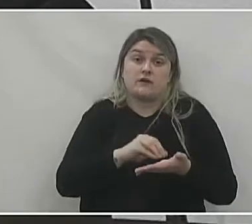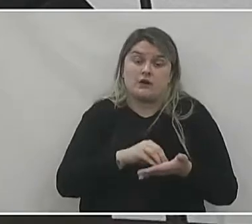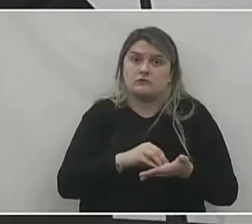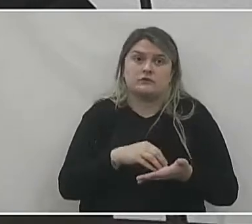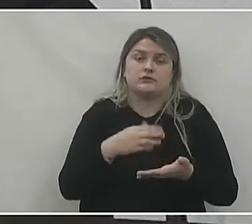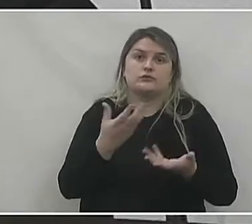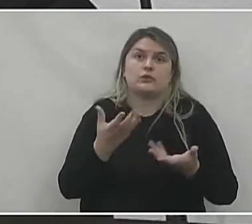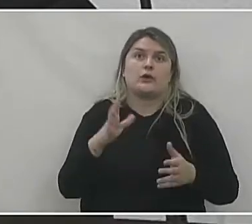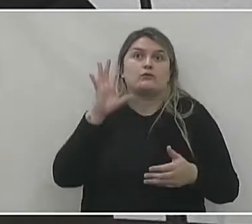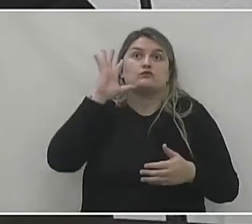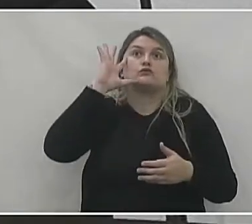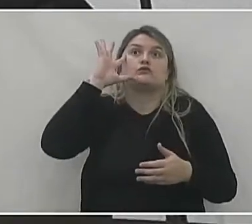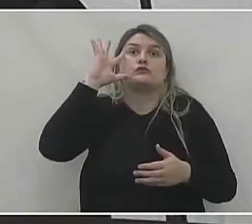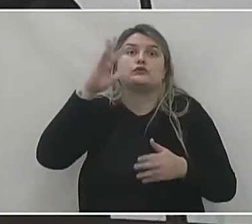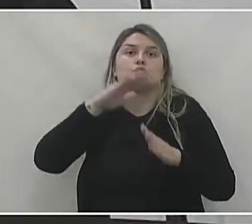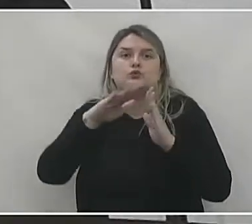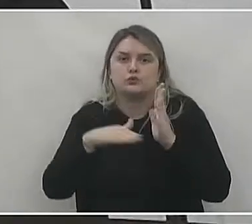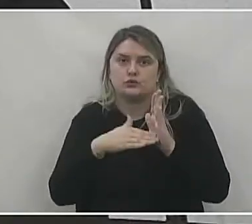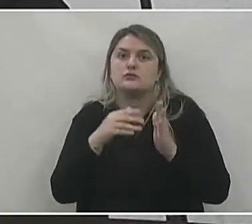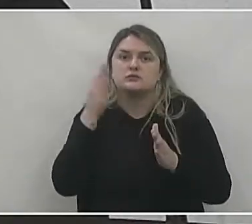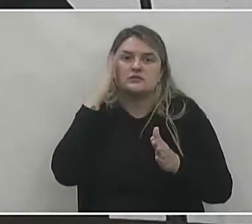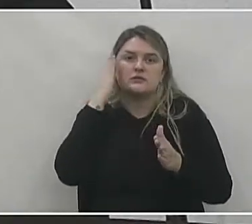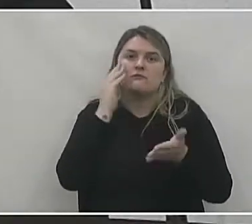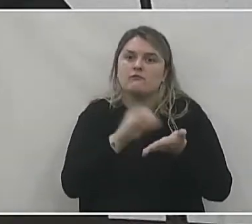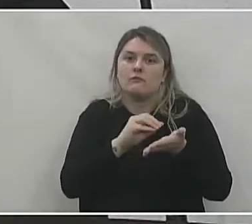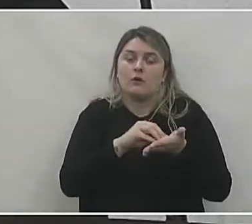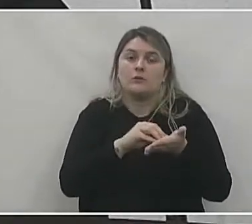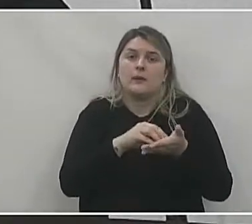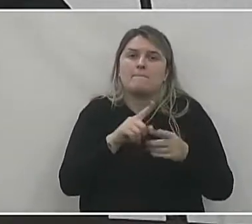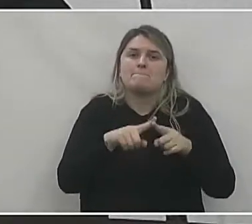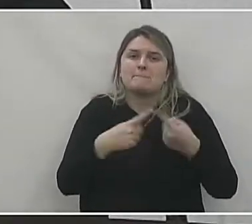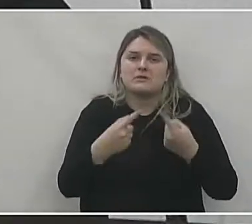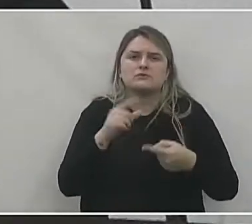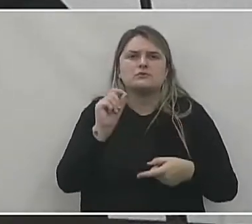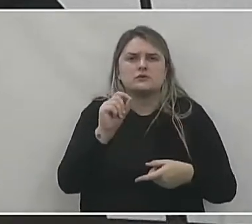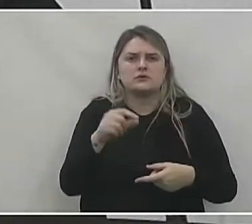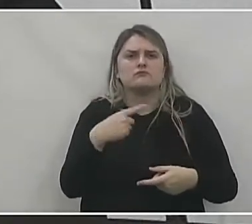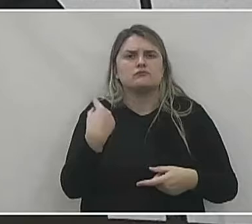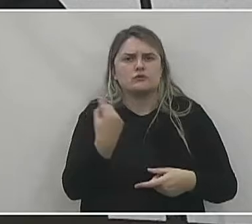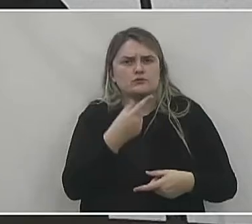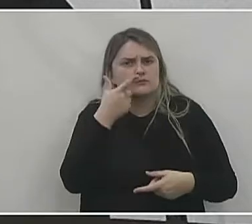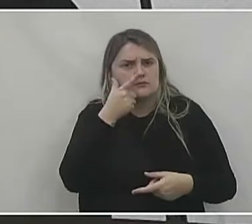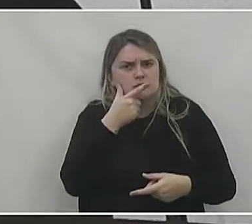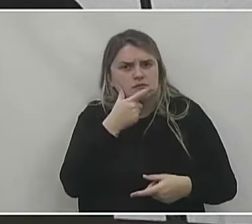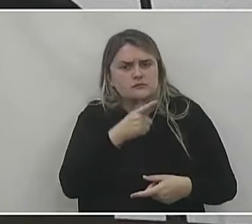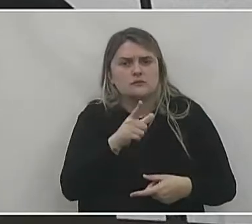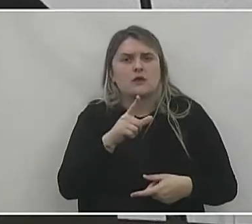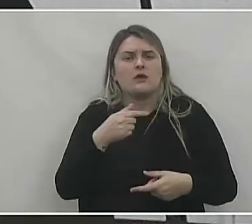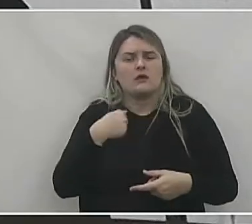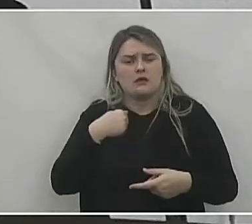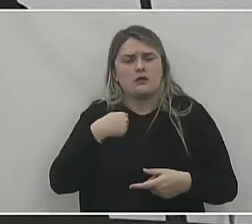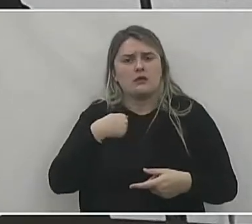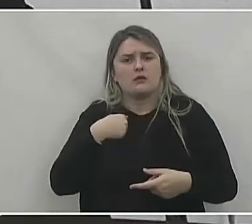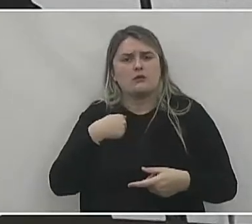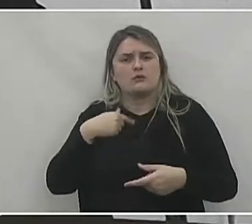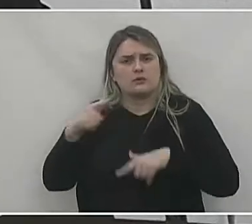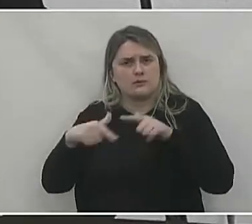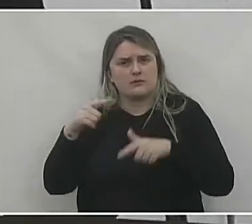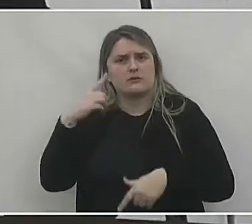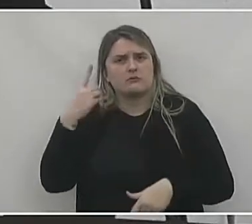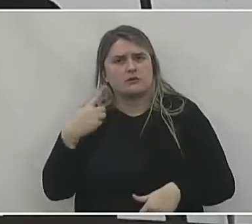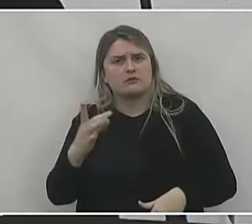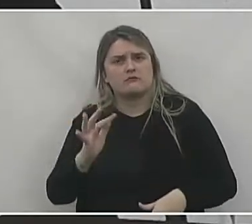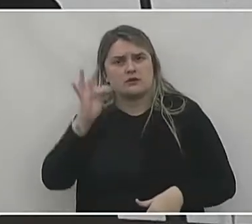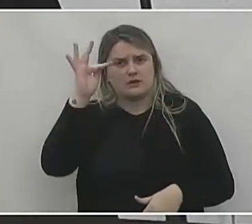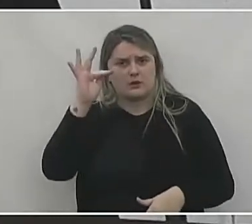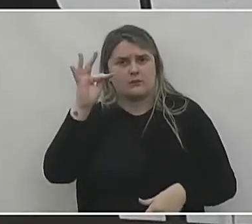de ter resolvido todos os problemas, mas as grandes obras que nós conseguimos aqui foi quando nós tivemos deputado federal. Quando o